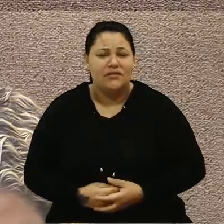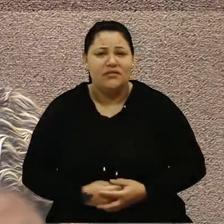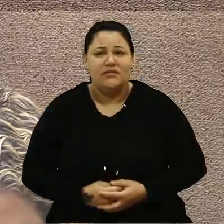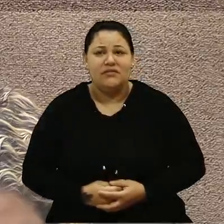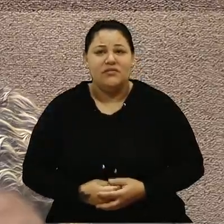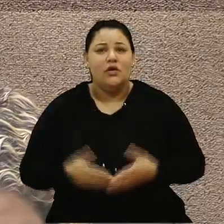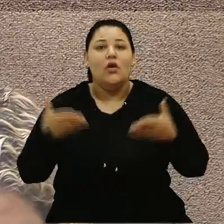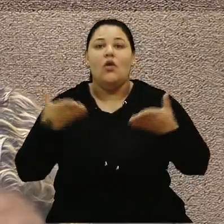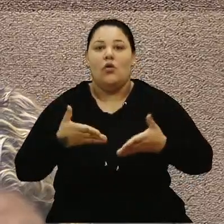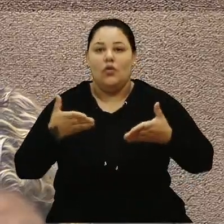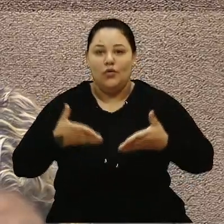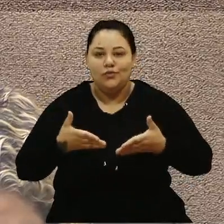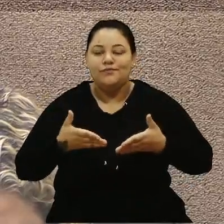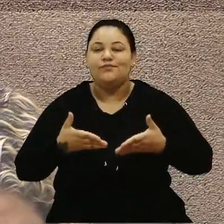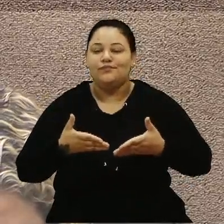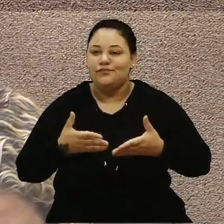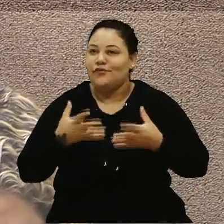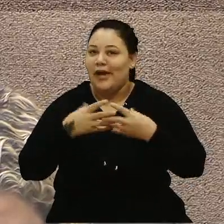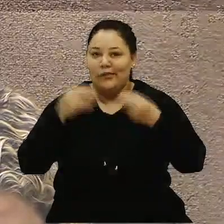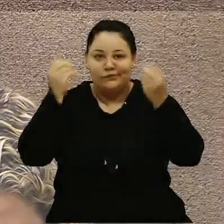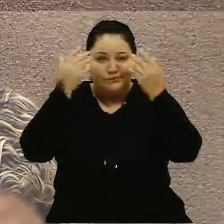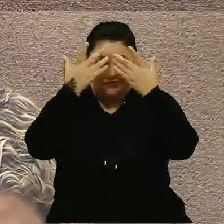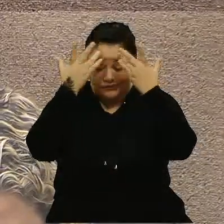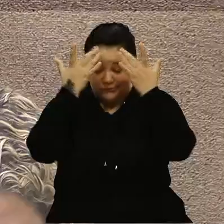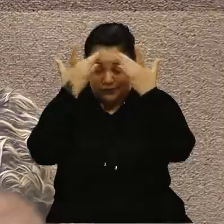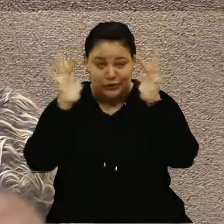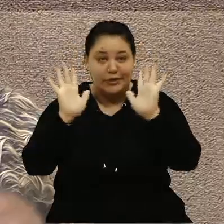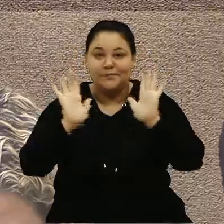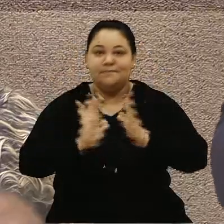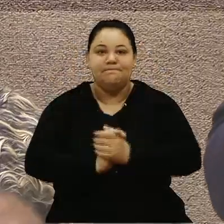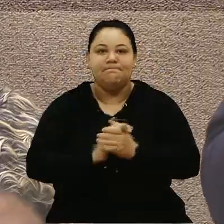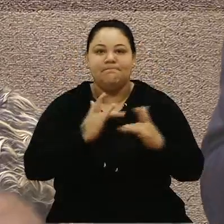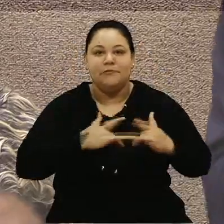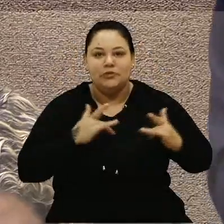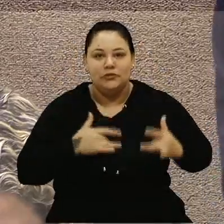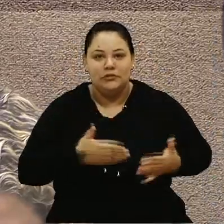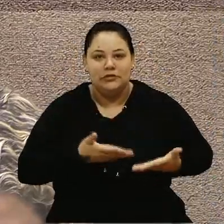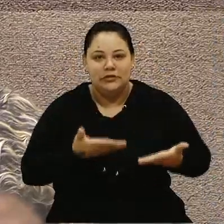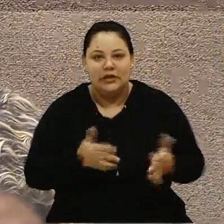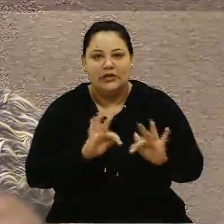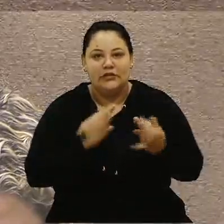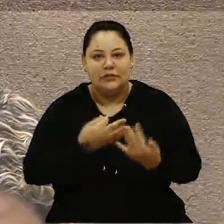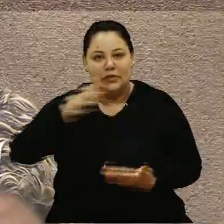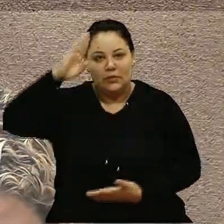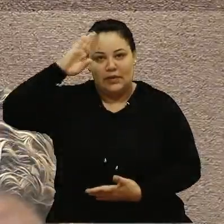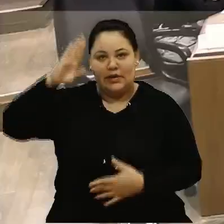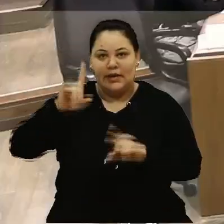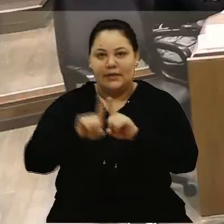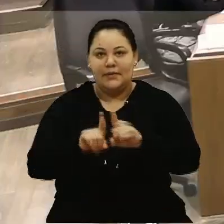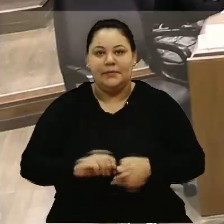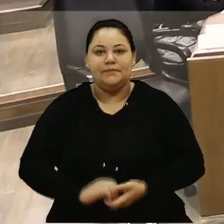Ou a gente vai perecer. Me solidarizo com a família e com os militares. Obrigado, senhor presidente. Obrigado.